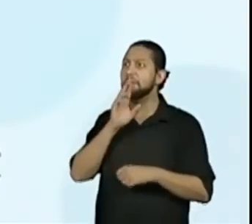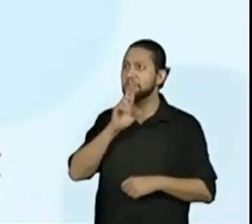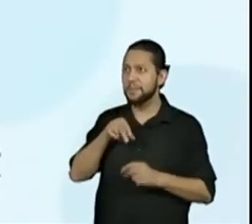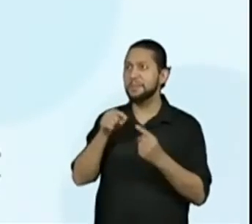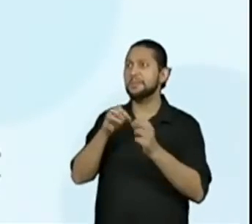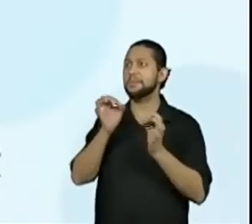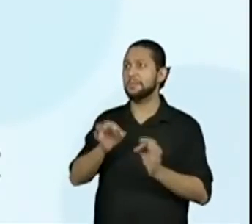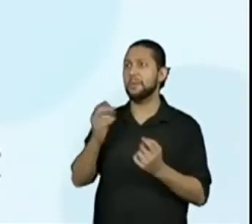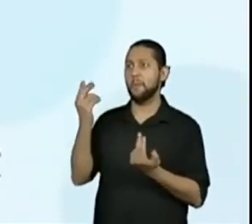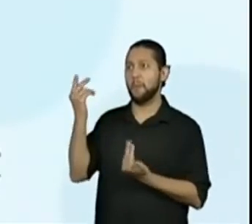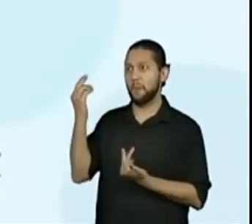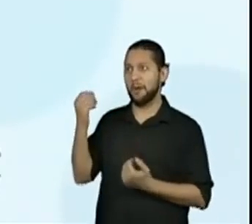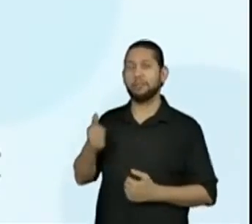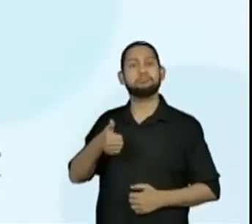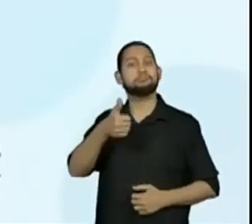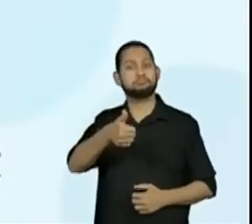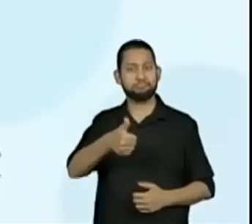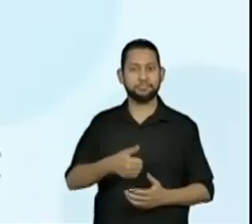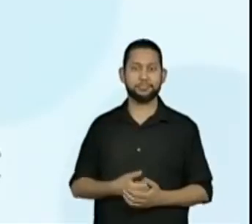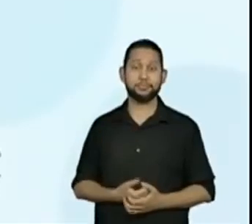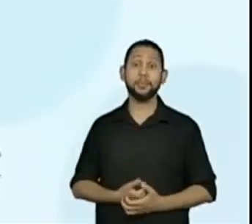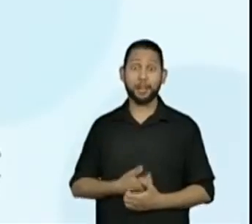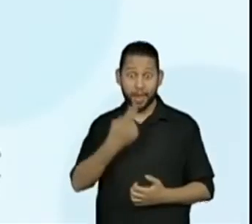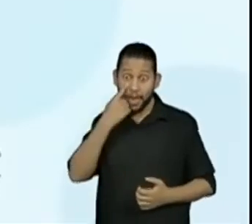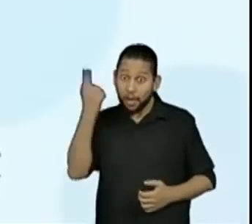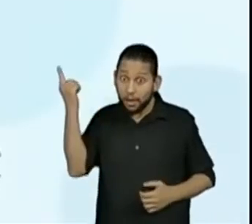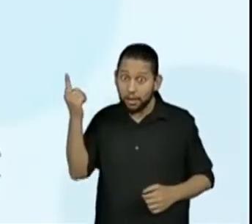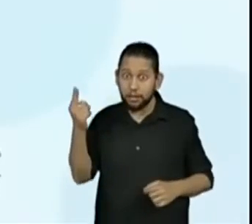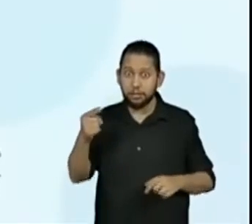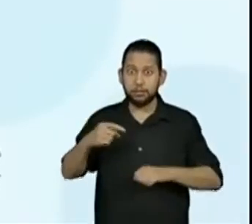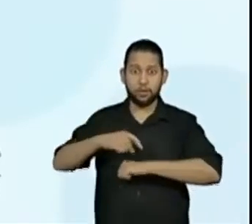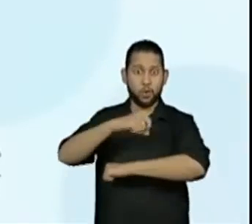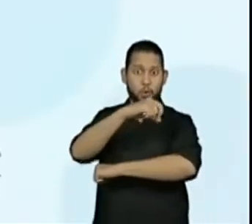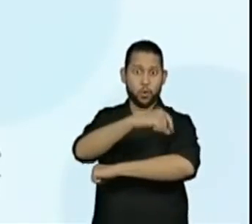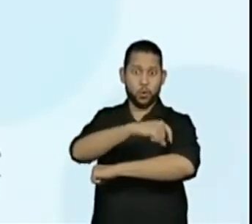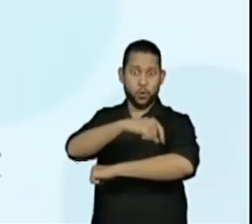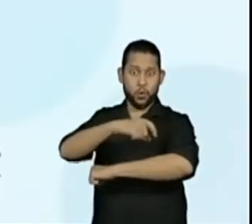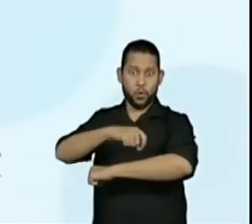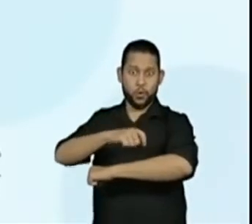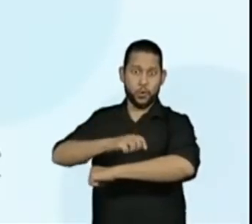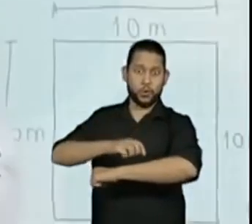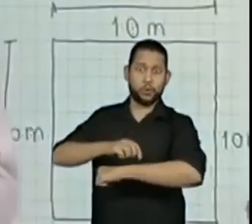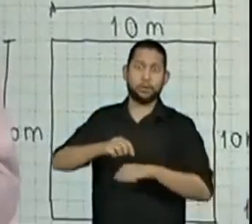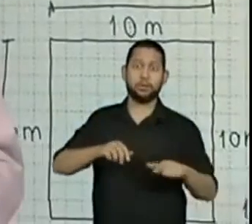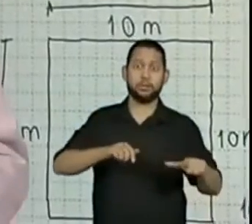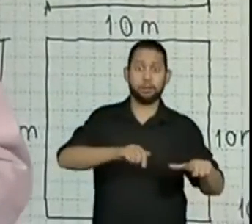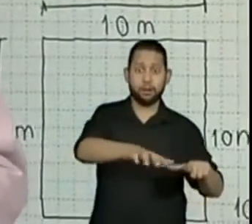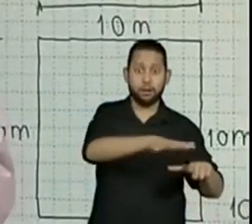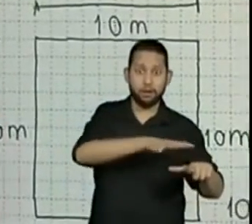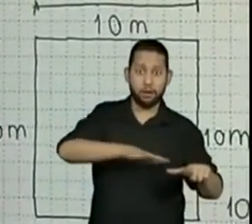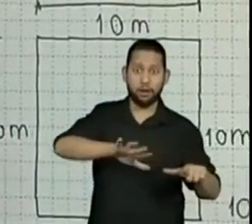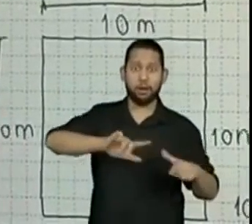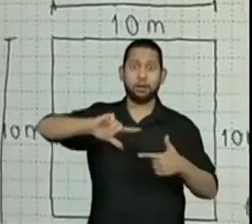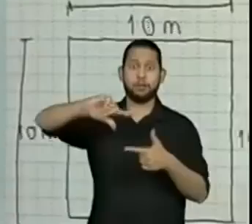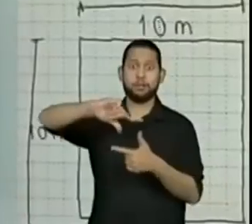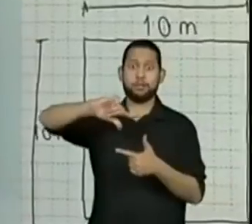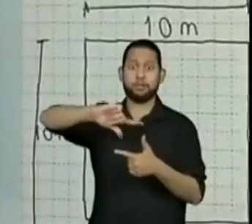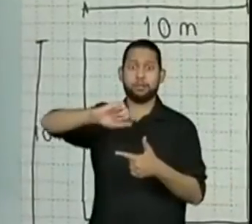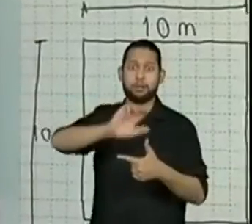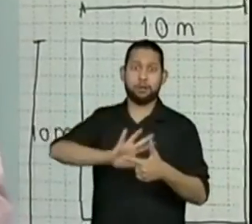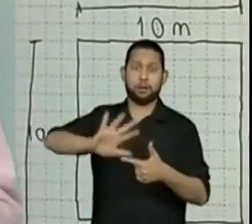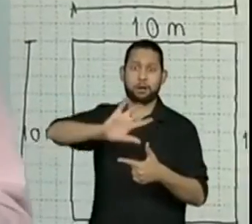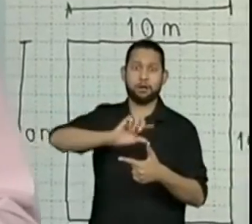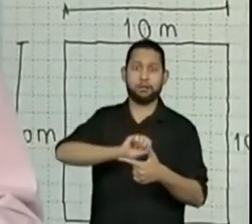então um formato de horta para o seu José mas a gente vai desenhar um outro